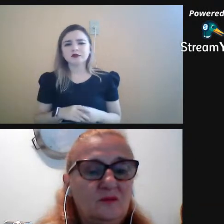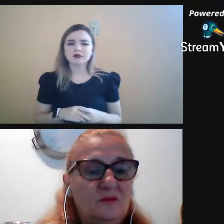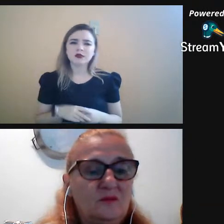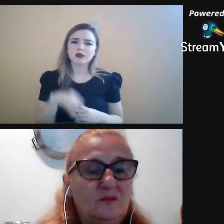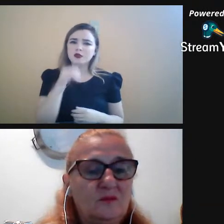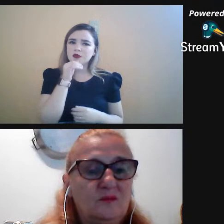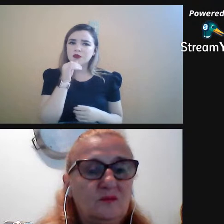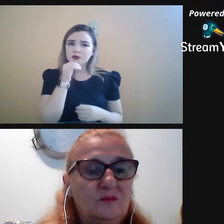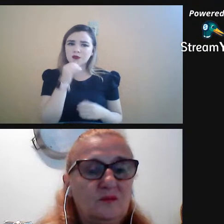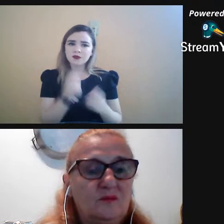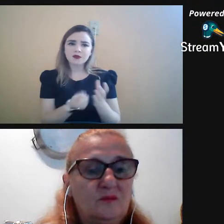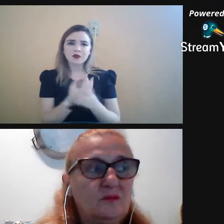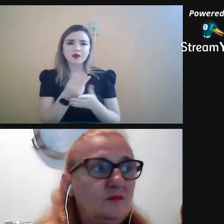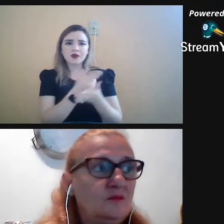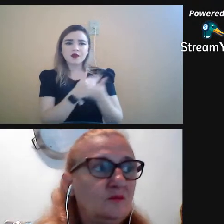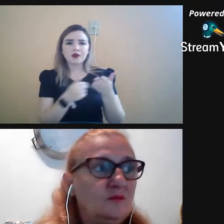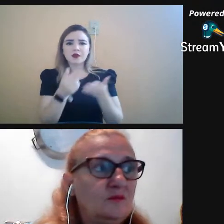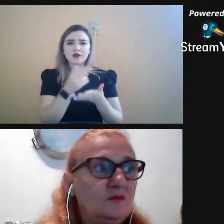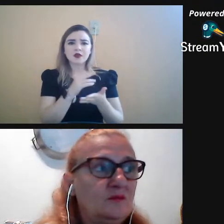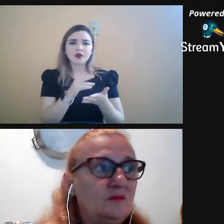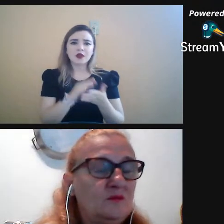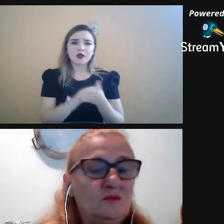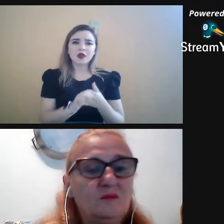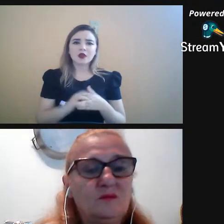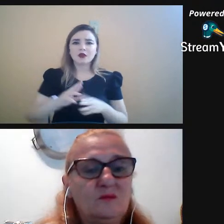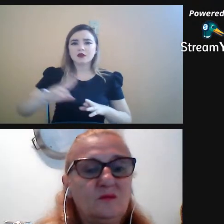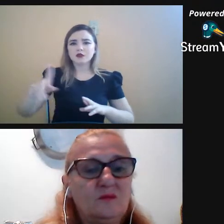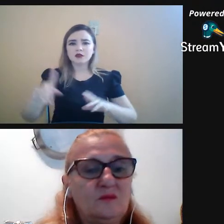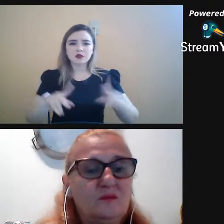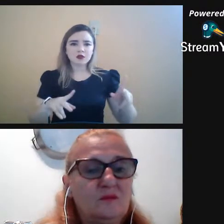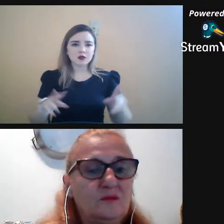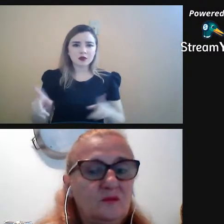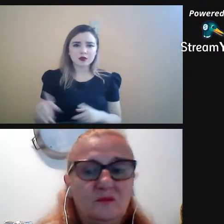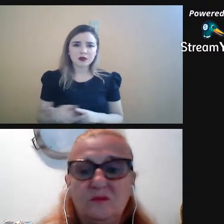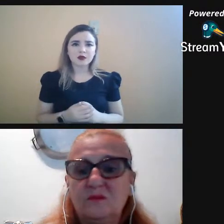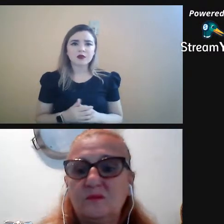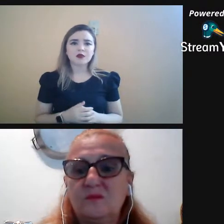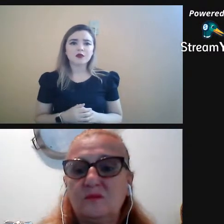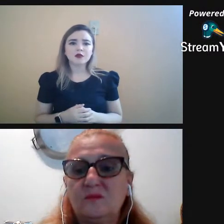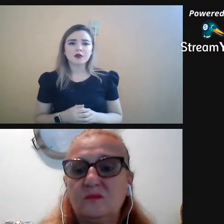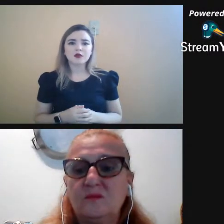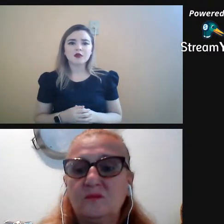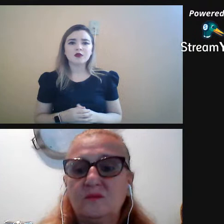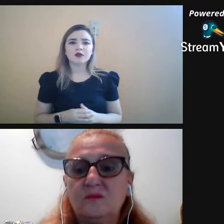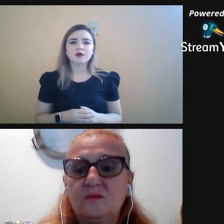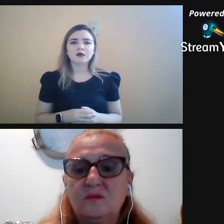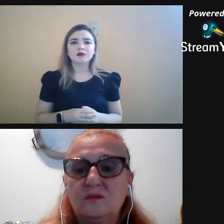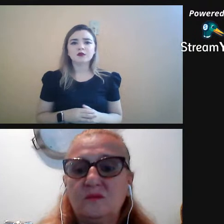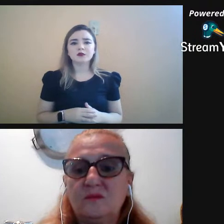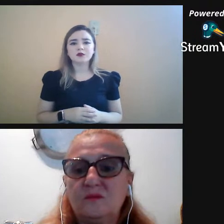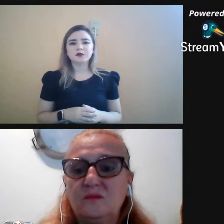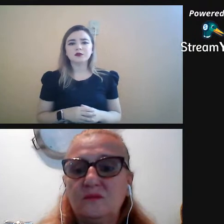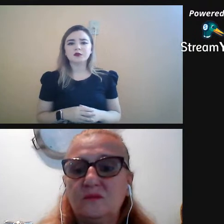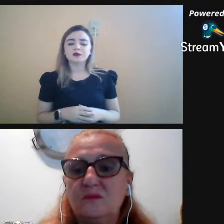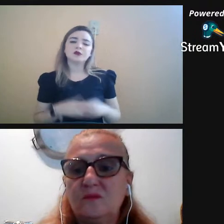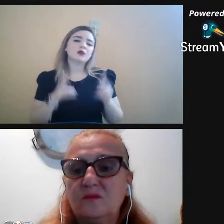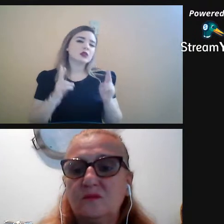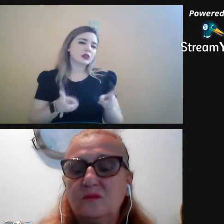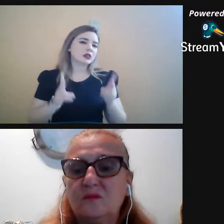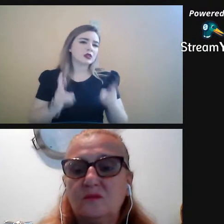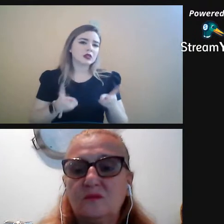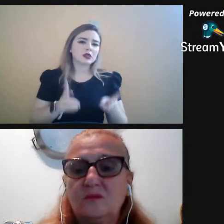fazer artístico, ele não está separado da questão ambiental, né? A gente está se relacionando o tempo todo